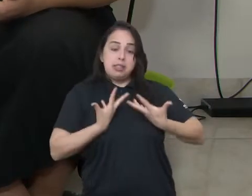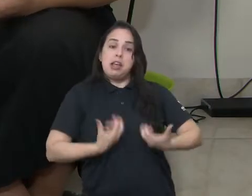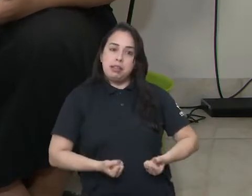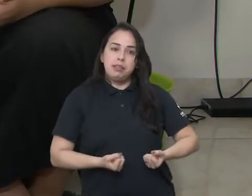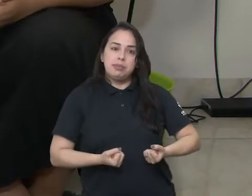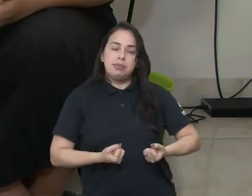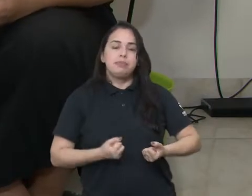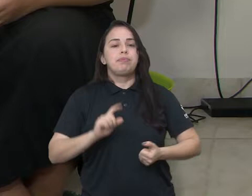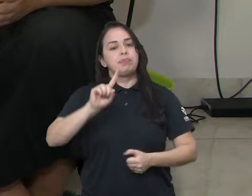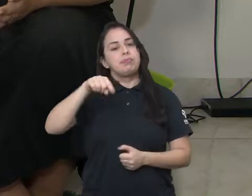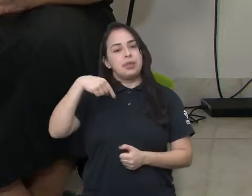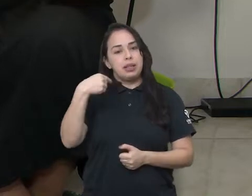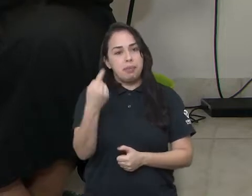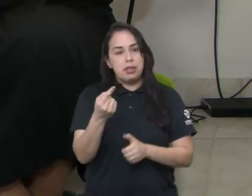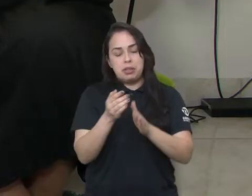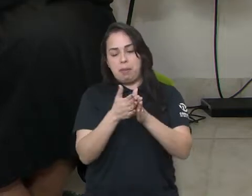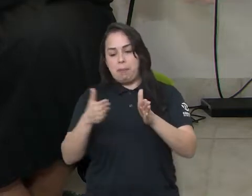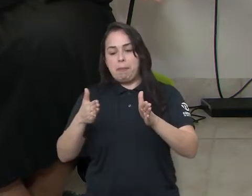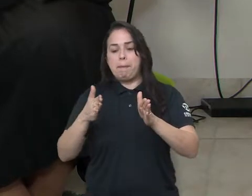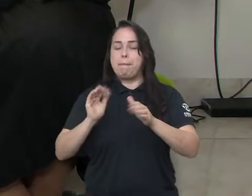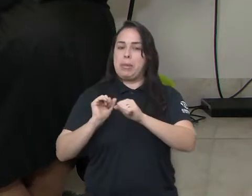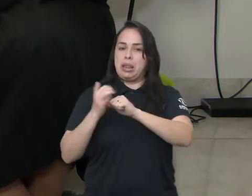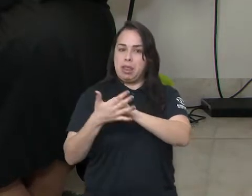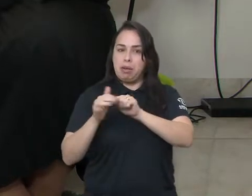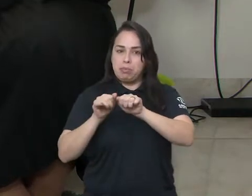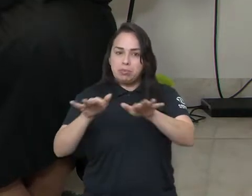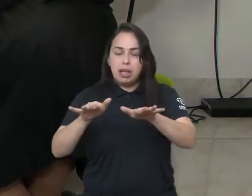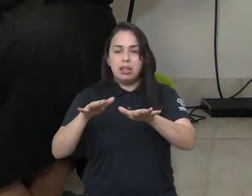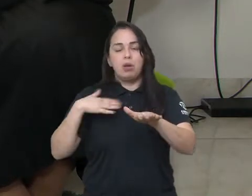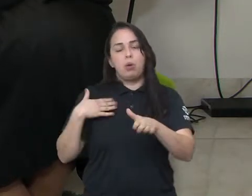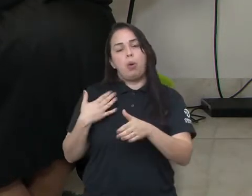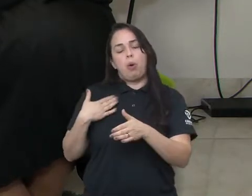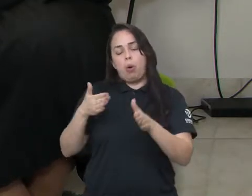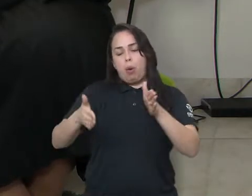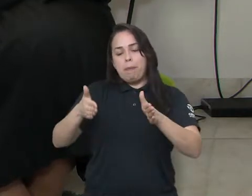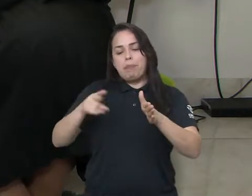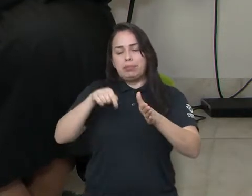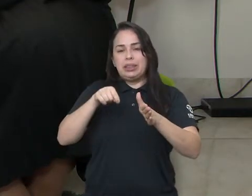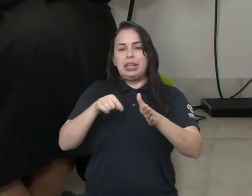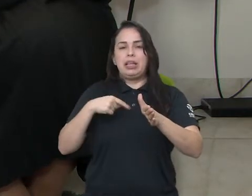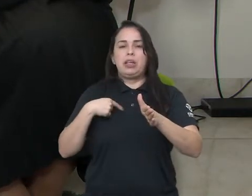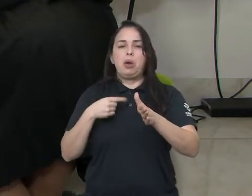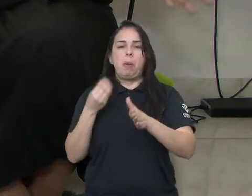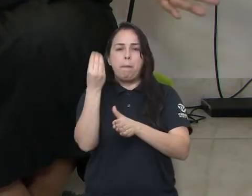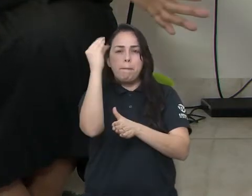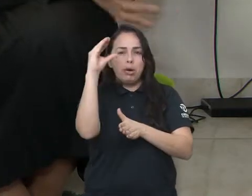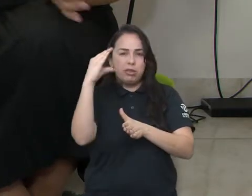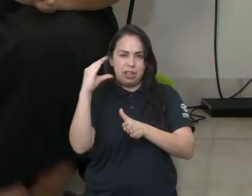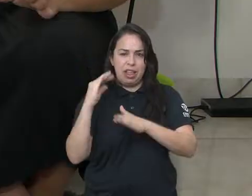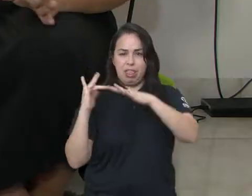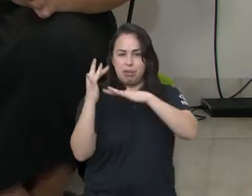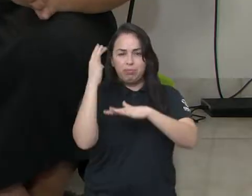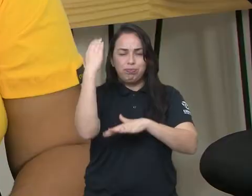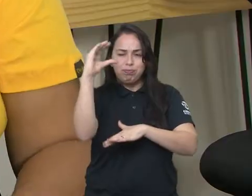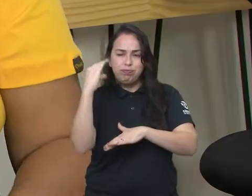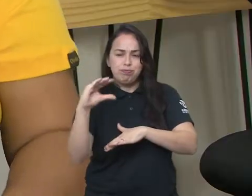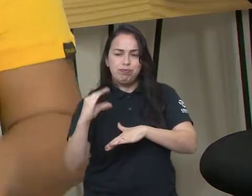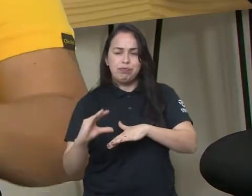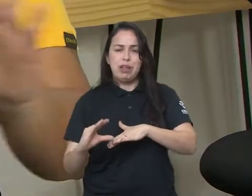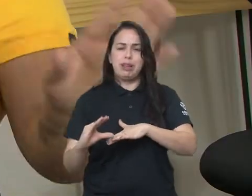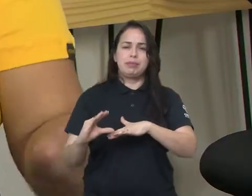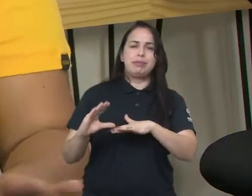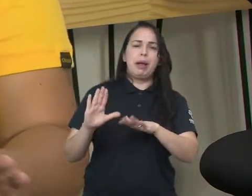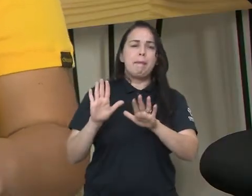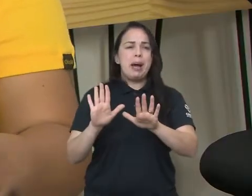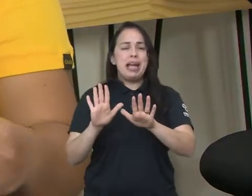autoaceitação. Depois disso veio a pandemia, eu fiquei produzindo algumas coisas na pandemia na rede social, mas